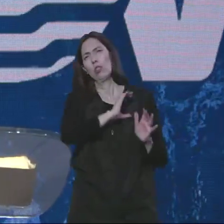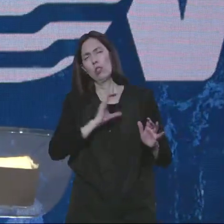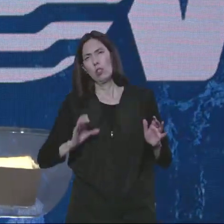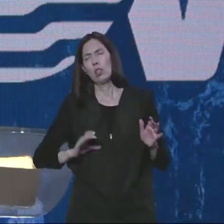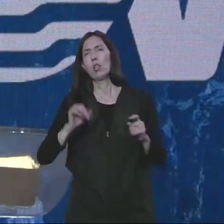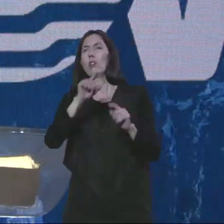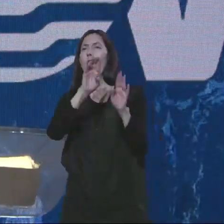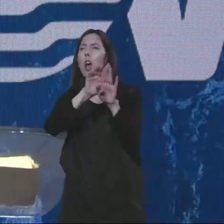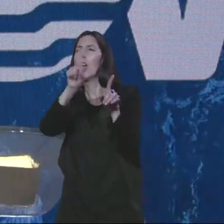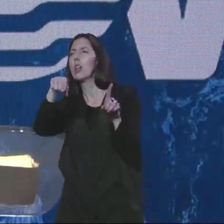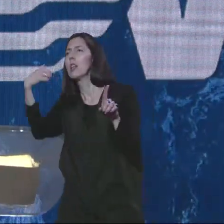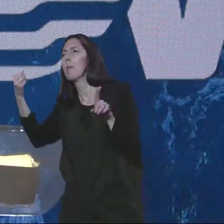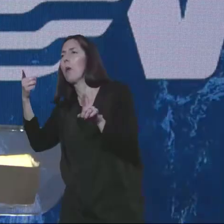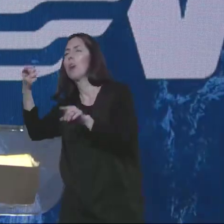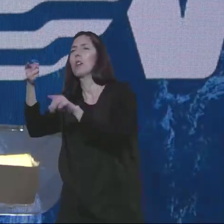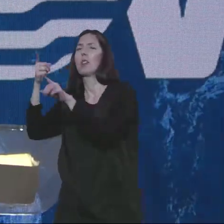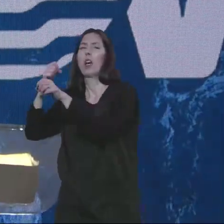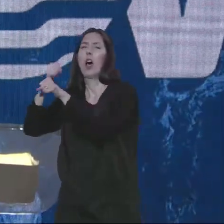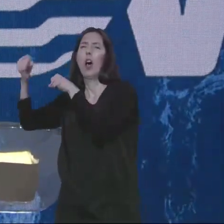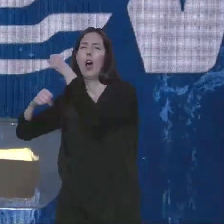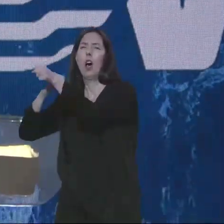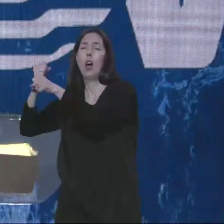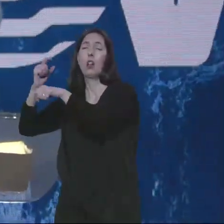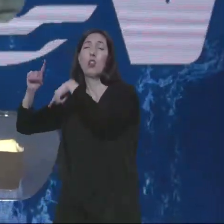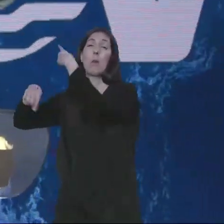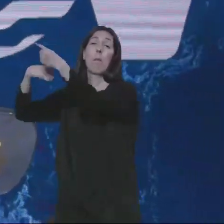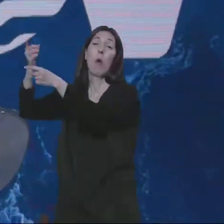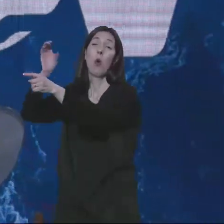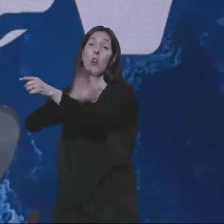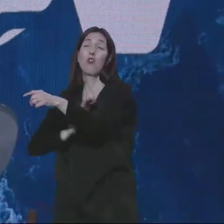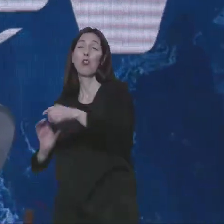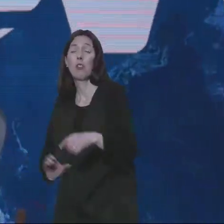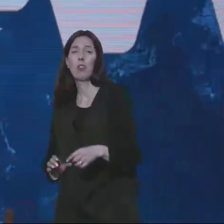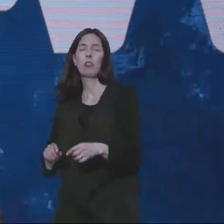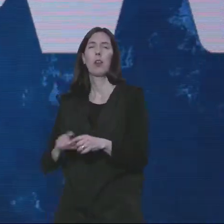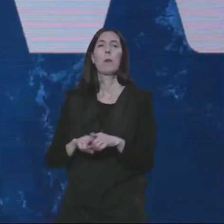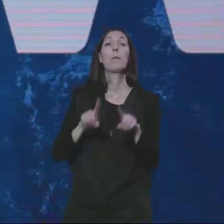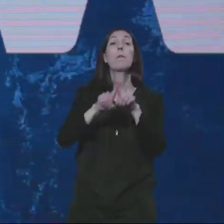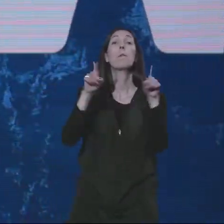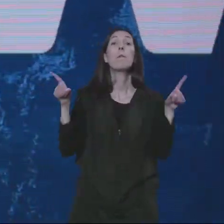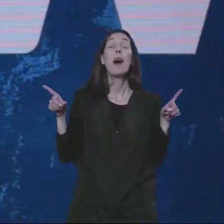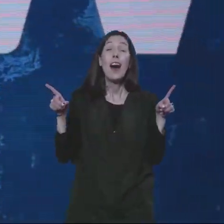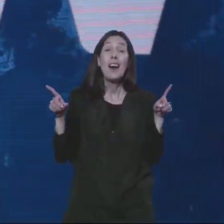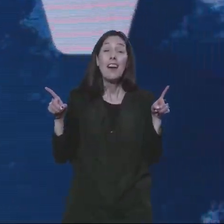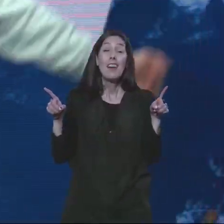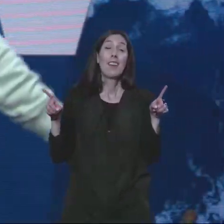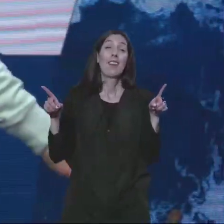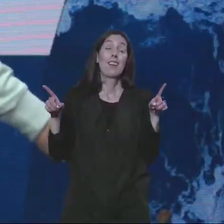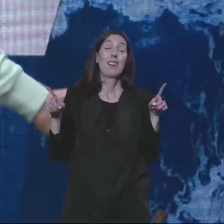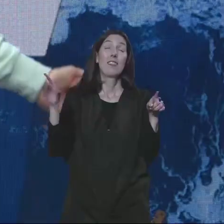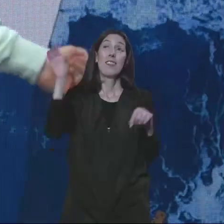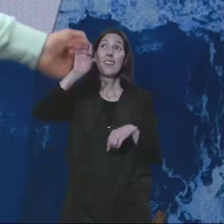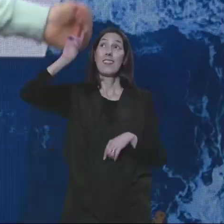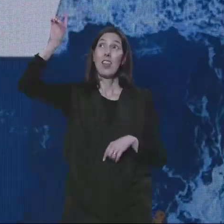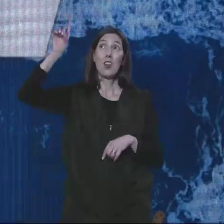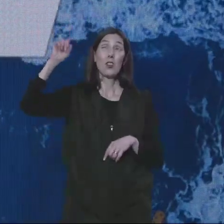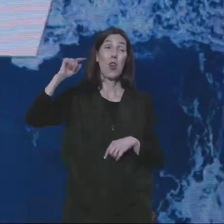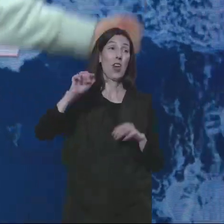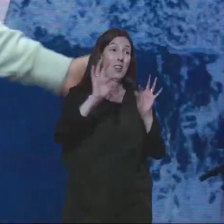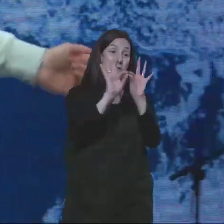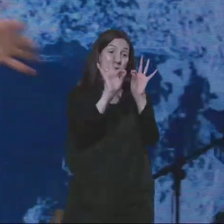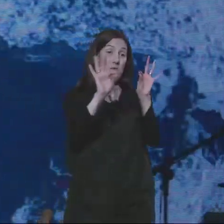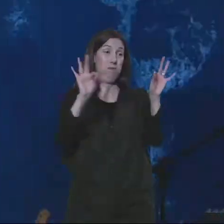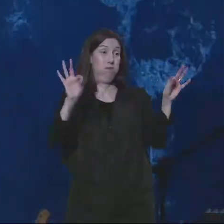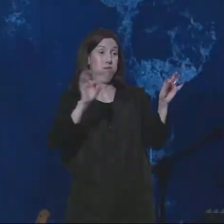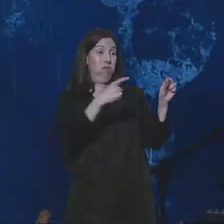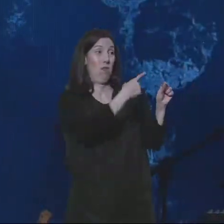assim? Só que a Bíblia diz que Deus é Deus de eternidade a eternidade. Não tem início a linha do